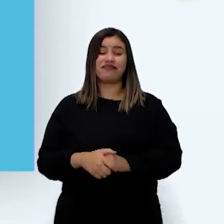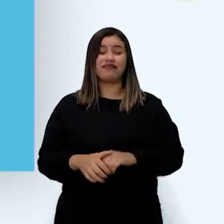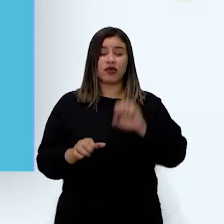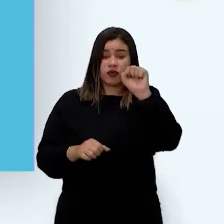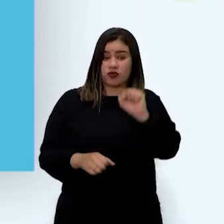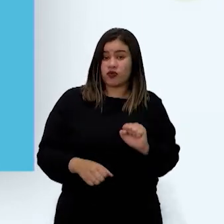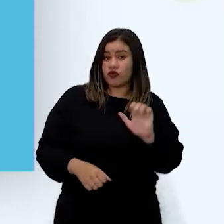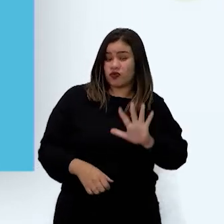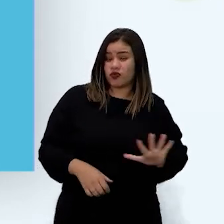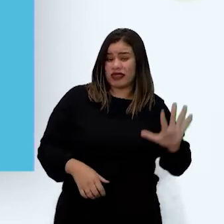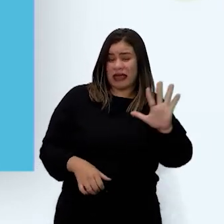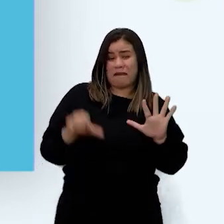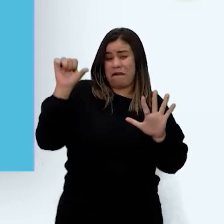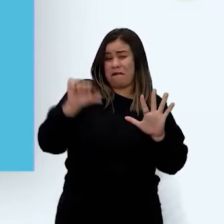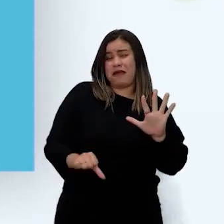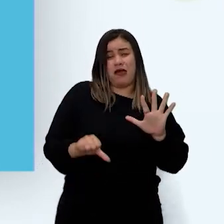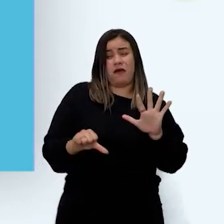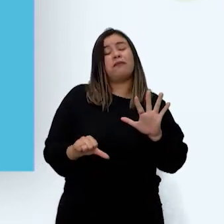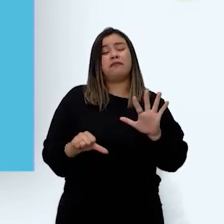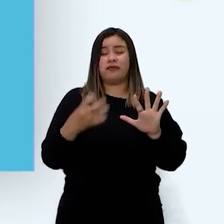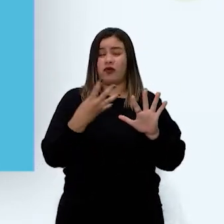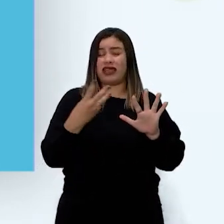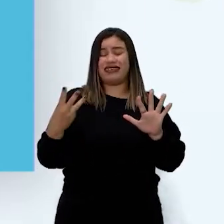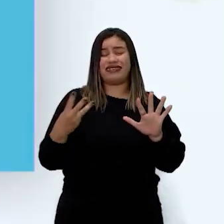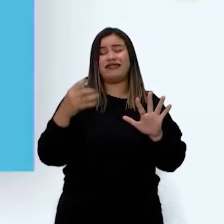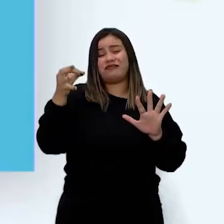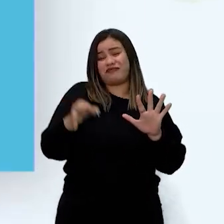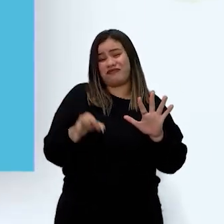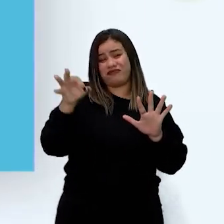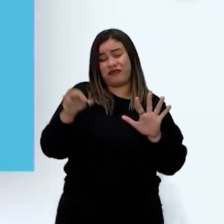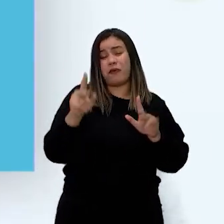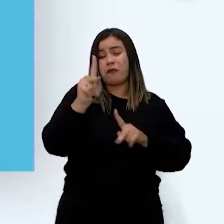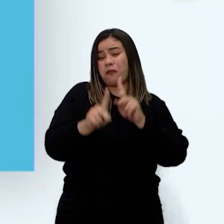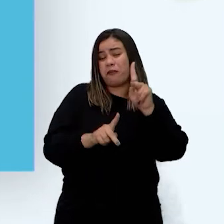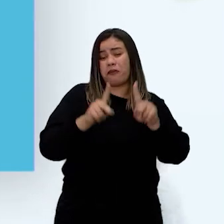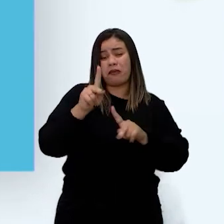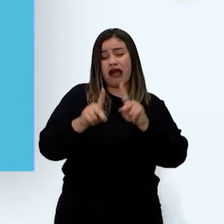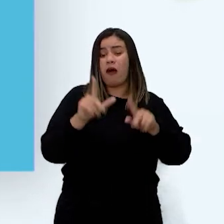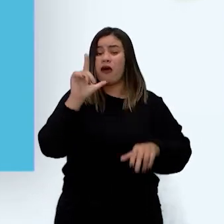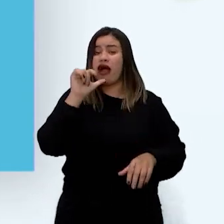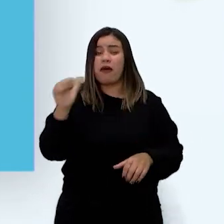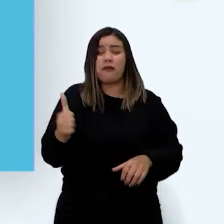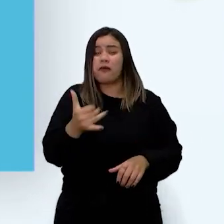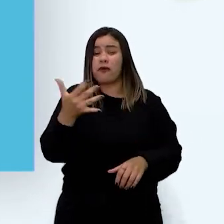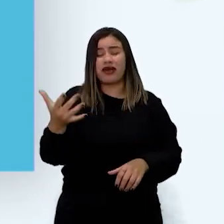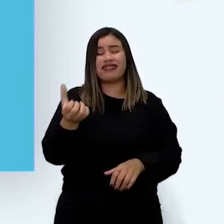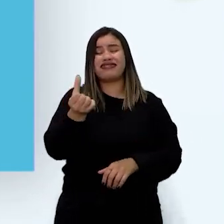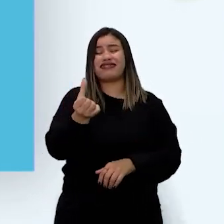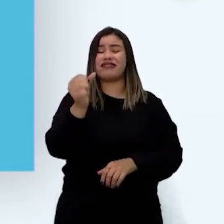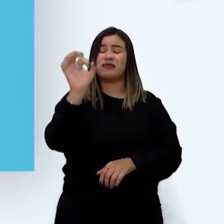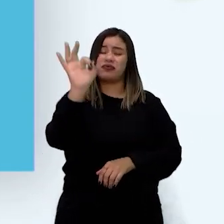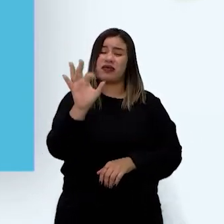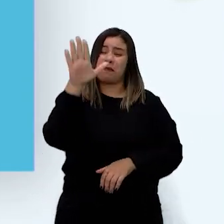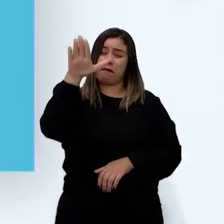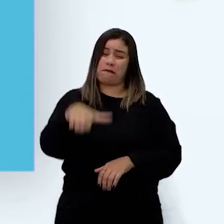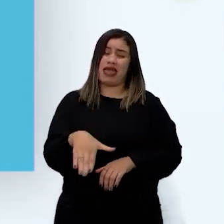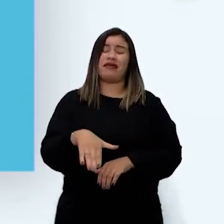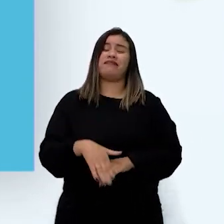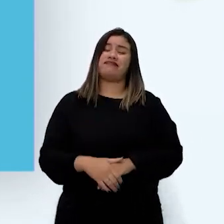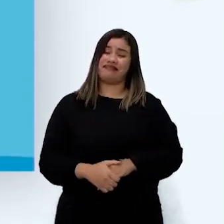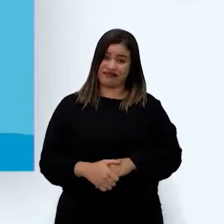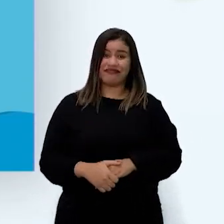Sudeste, a situação é ainda pior. 43% da população e menos de 6% da água doce de